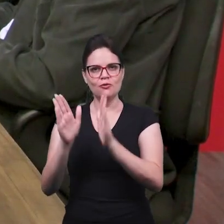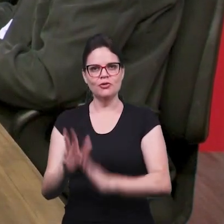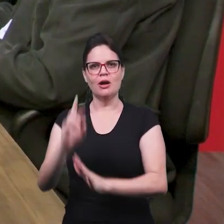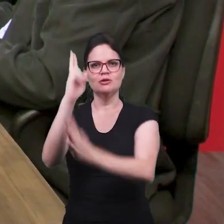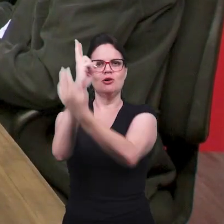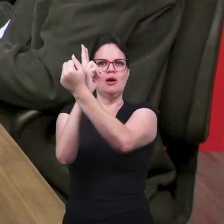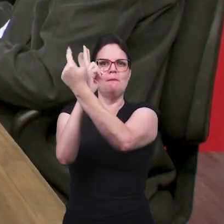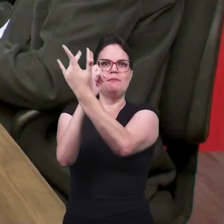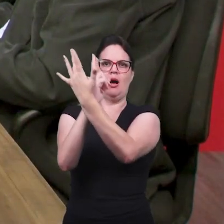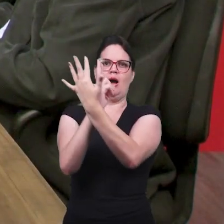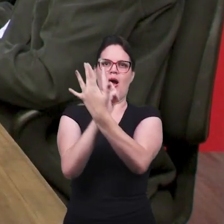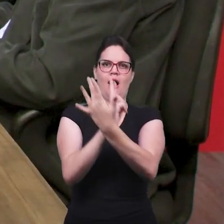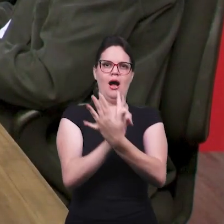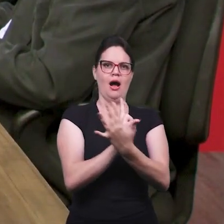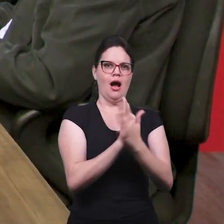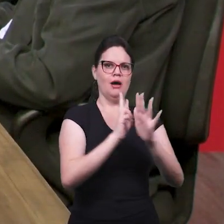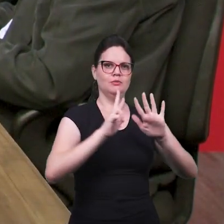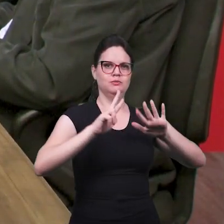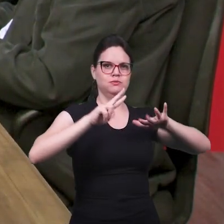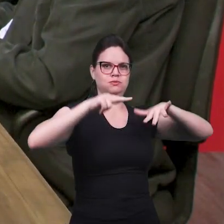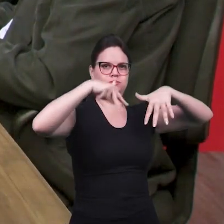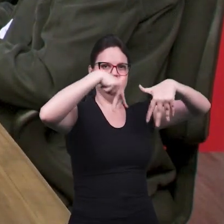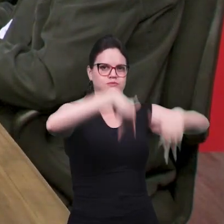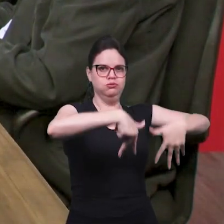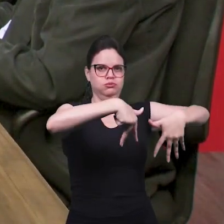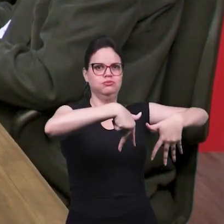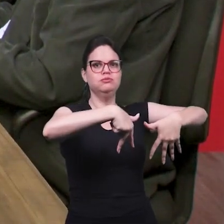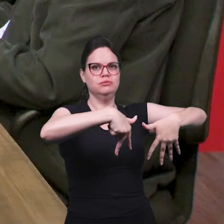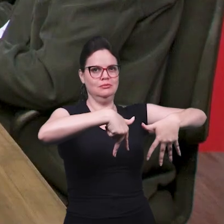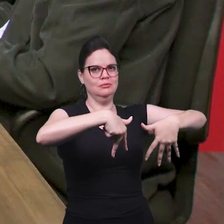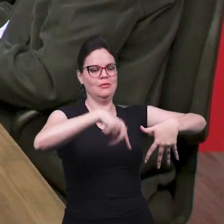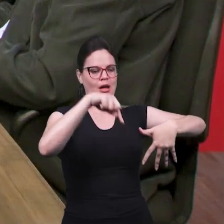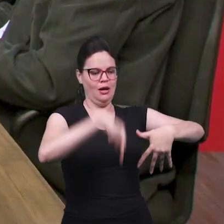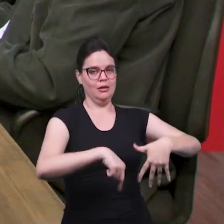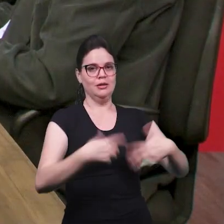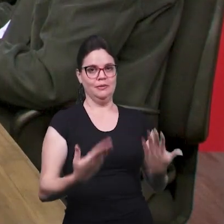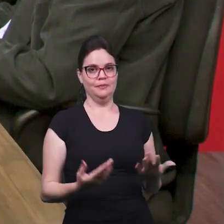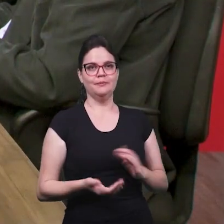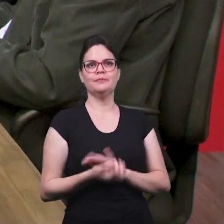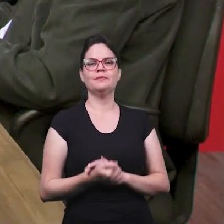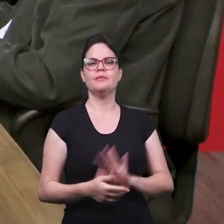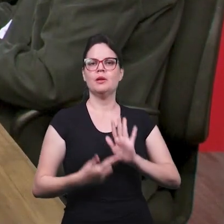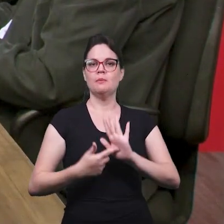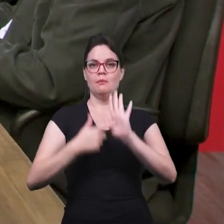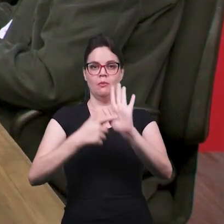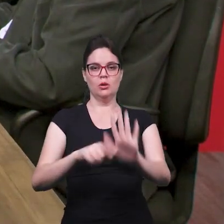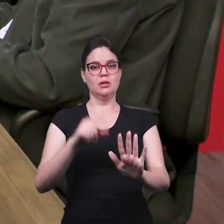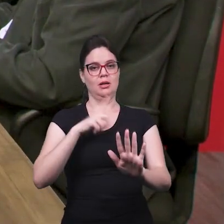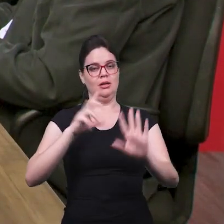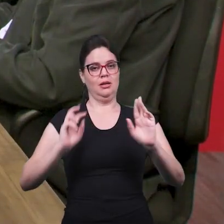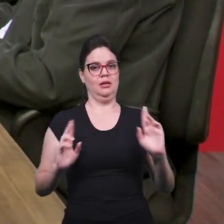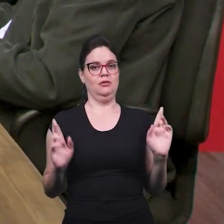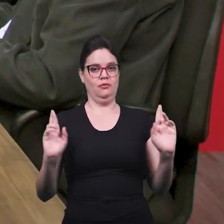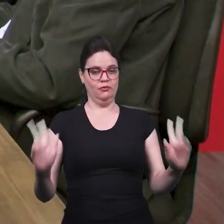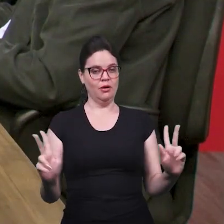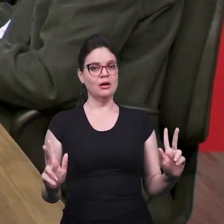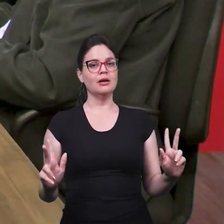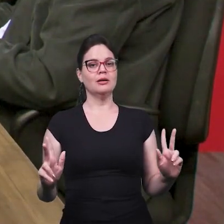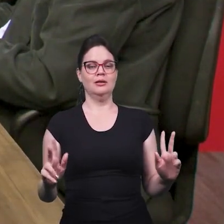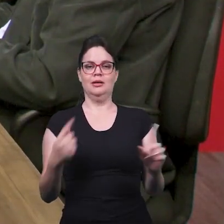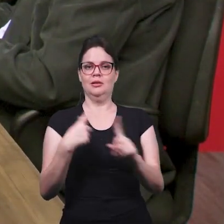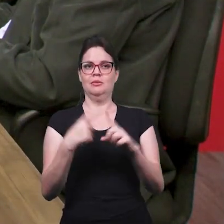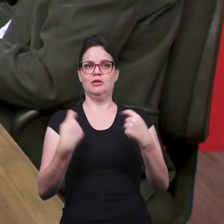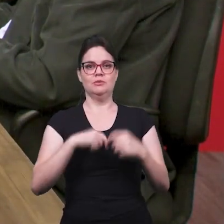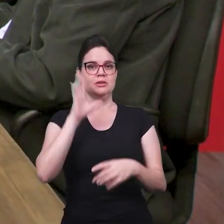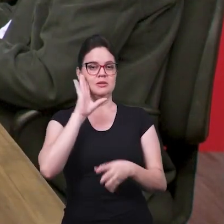quadro, é importante que nós fazemos aqui uma diferença, estabelecer uma diferença para que nós acompanhemos esses